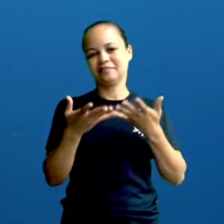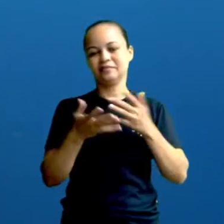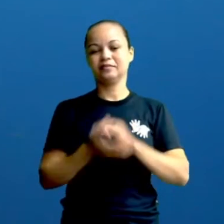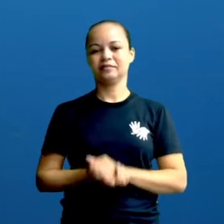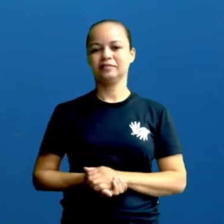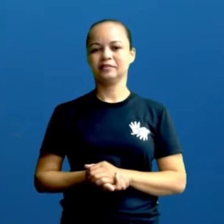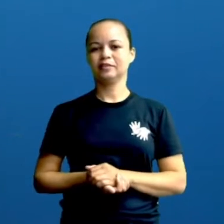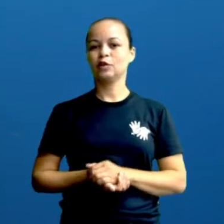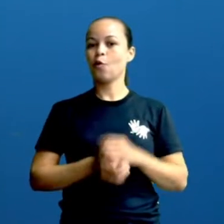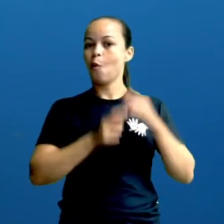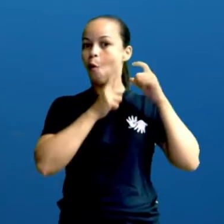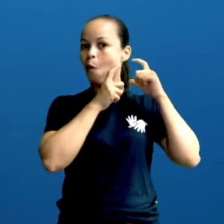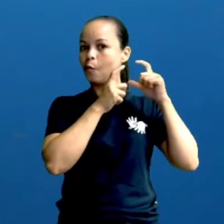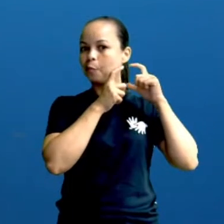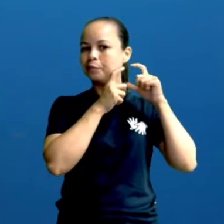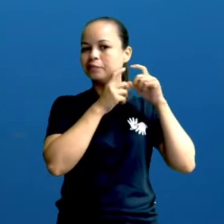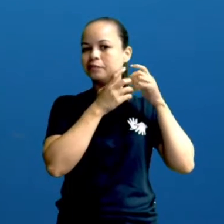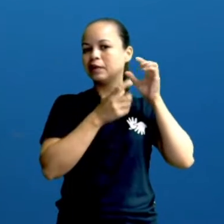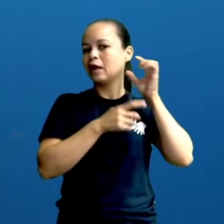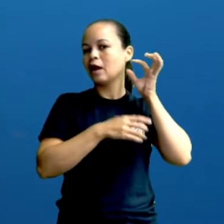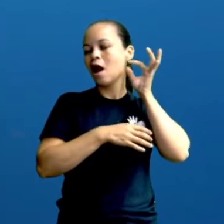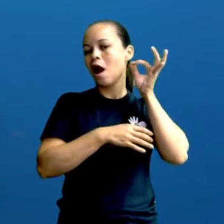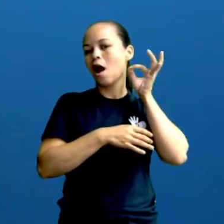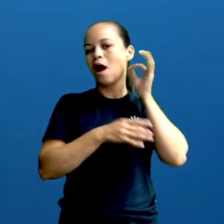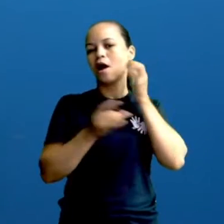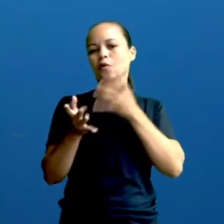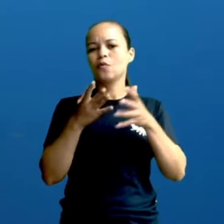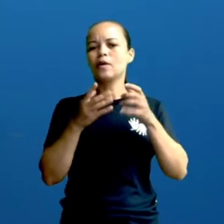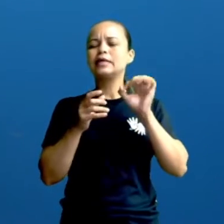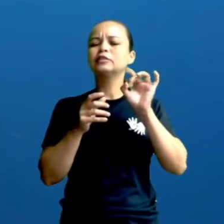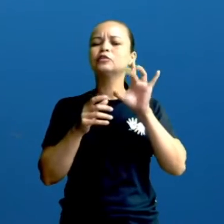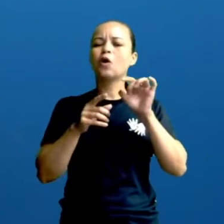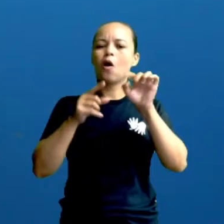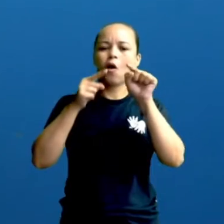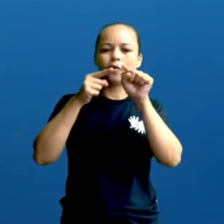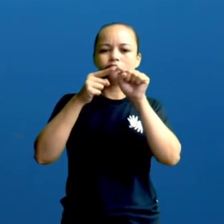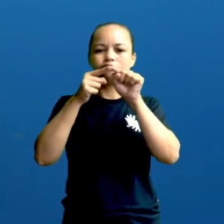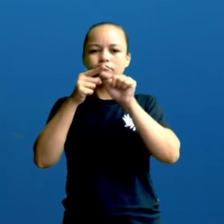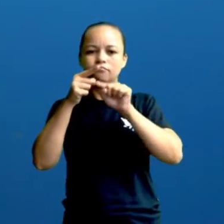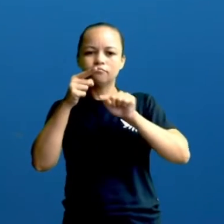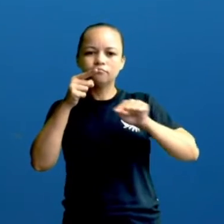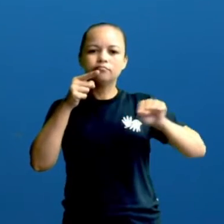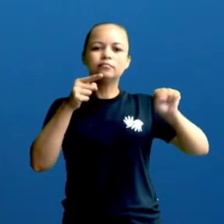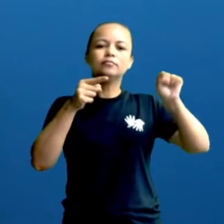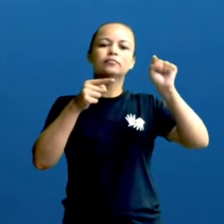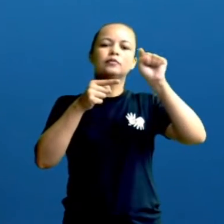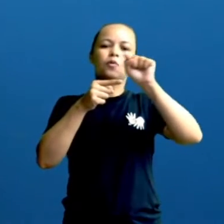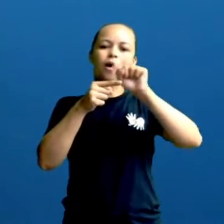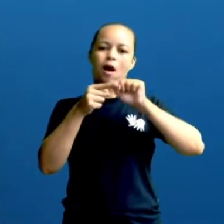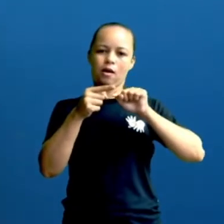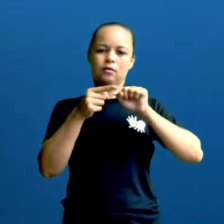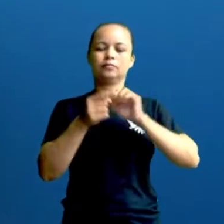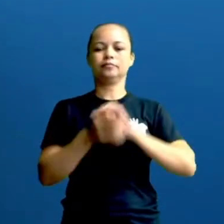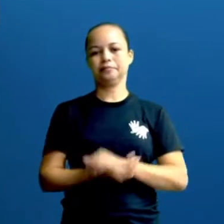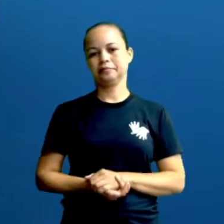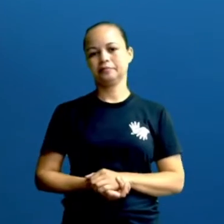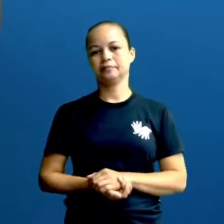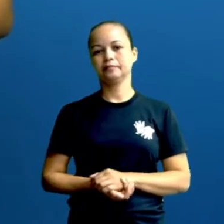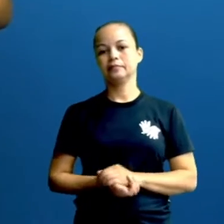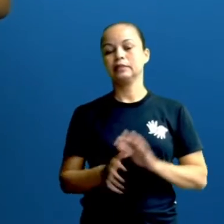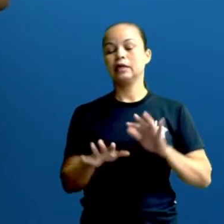Ó, o brinco da tia aqui, ó, é só a circunferência, tá? É só esse arco,